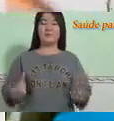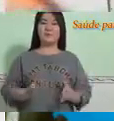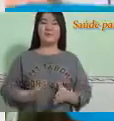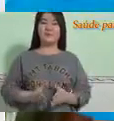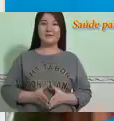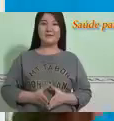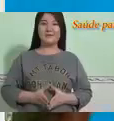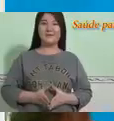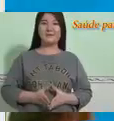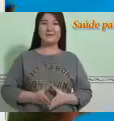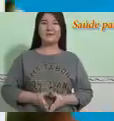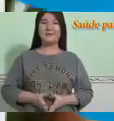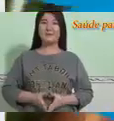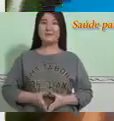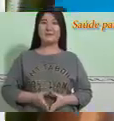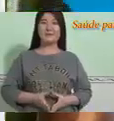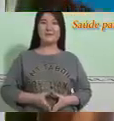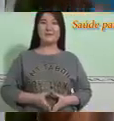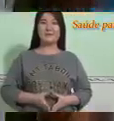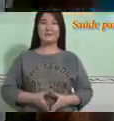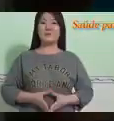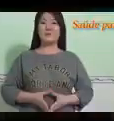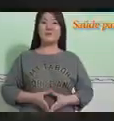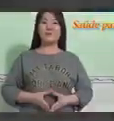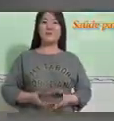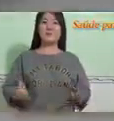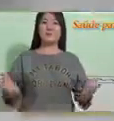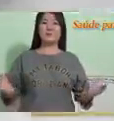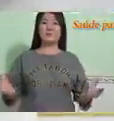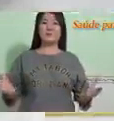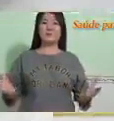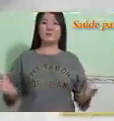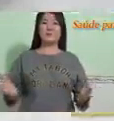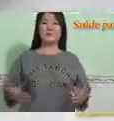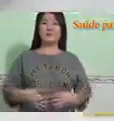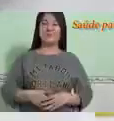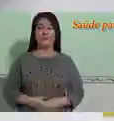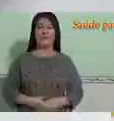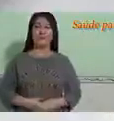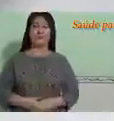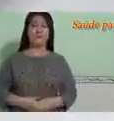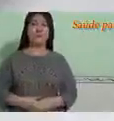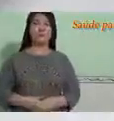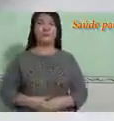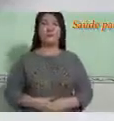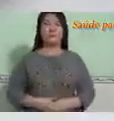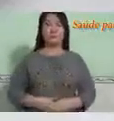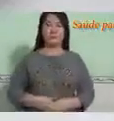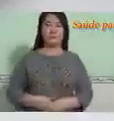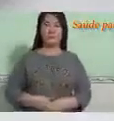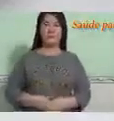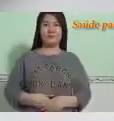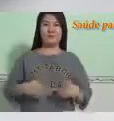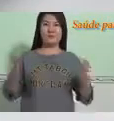tem relação com algo que as é familiar ou memórias do passado, na síndrome de Charles Bonnet, que se vejam sempre imagens